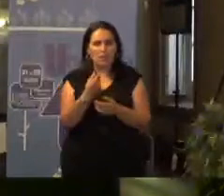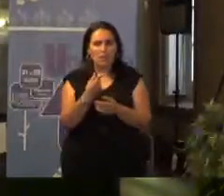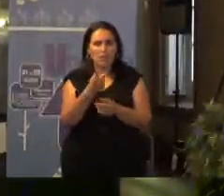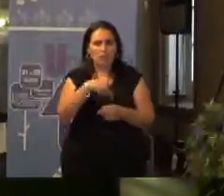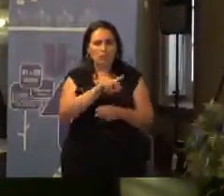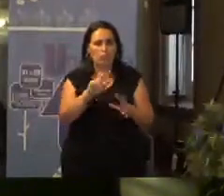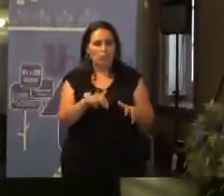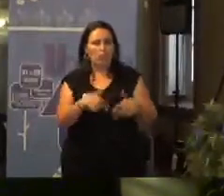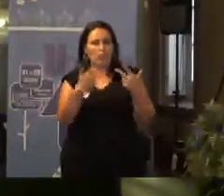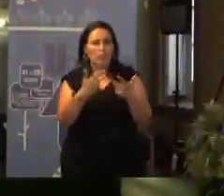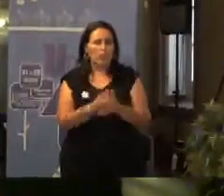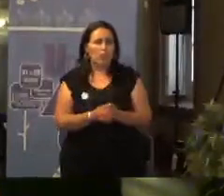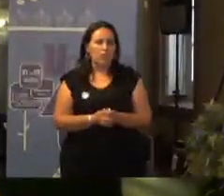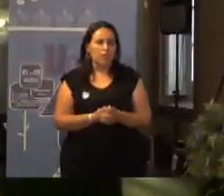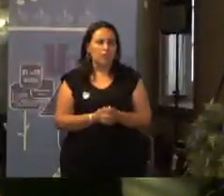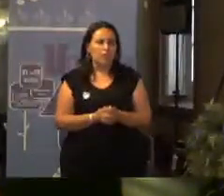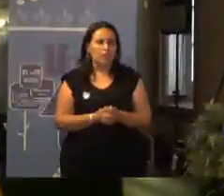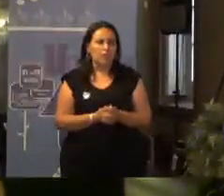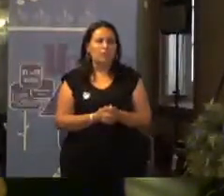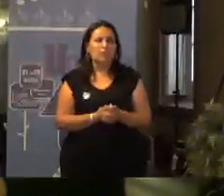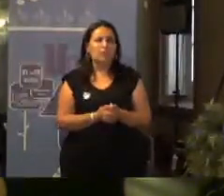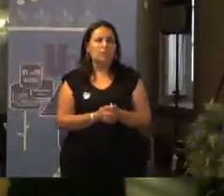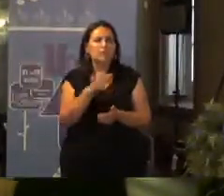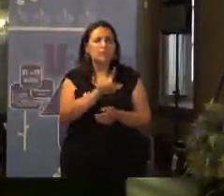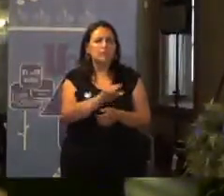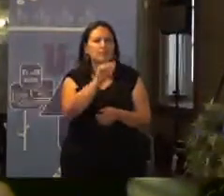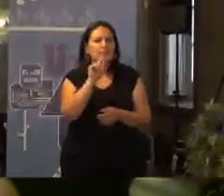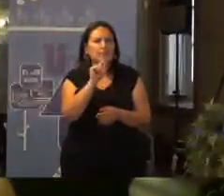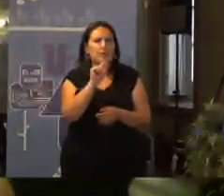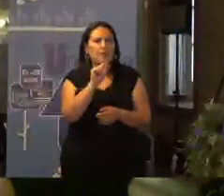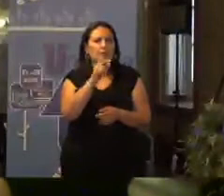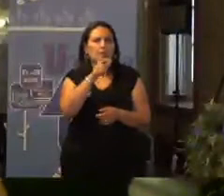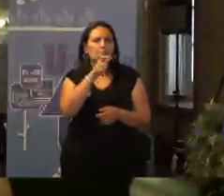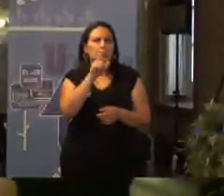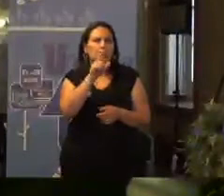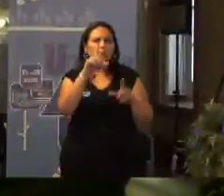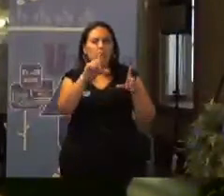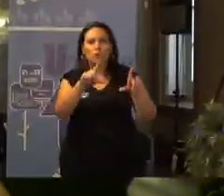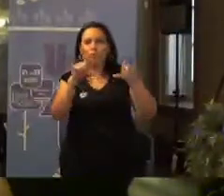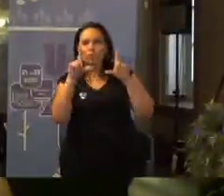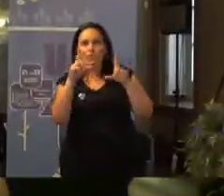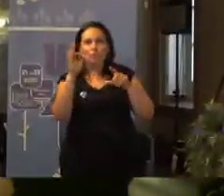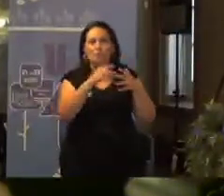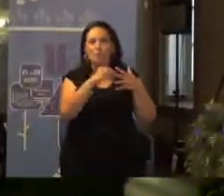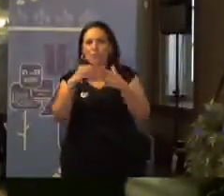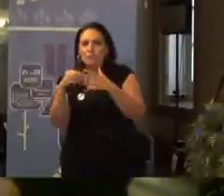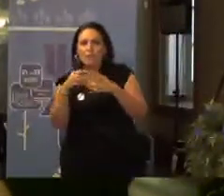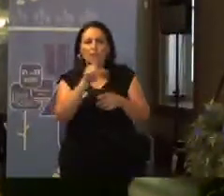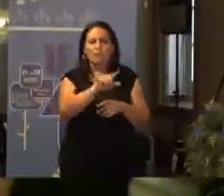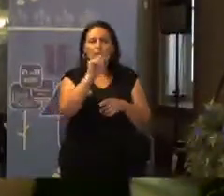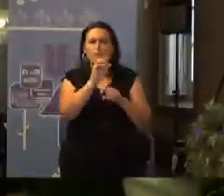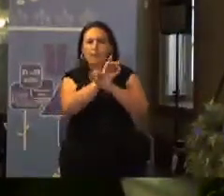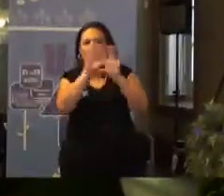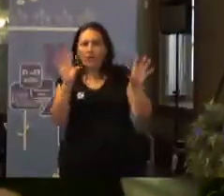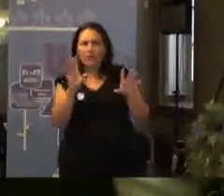coisas, a identificação de protagonistas, a identificação de lideranças, a identificação de quadros, a